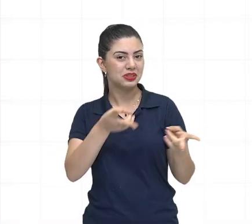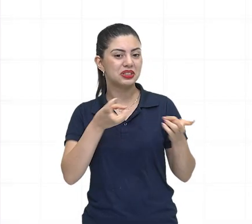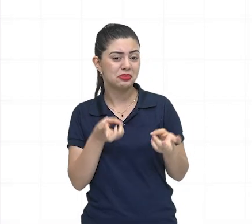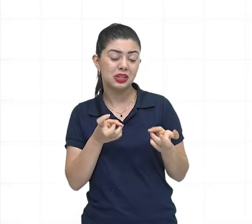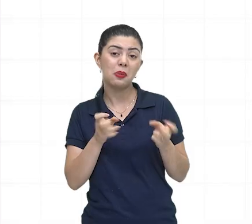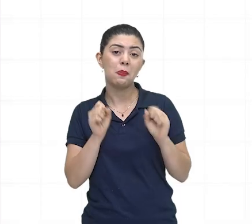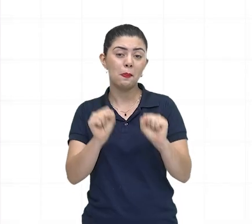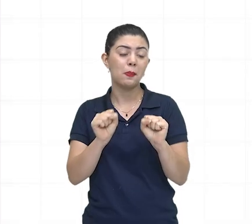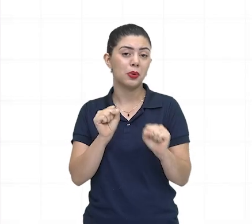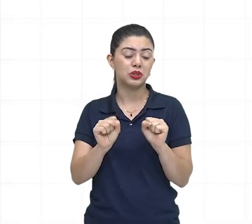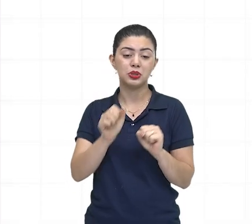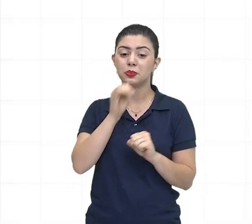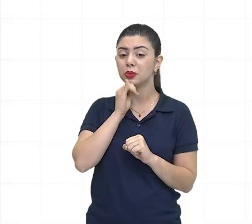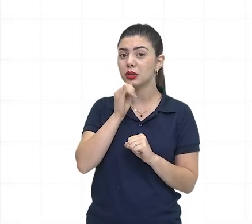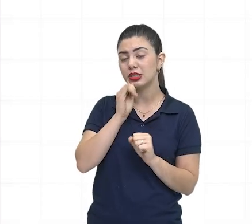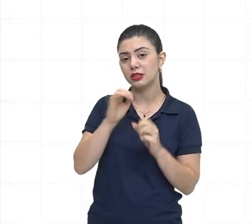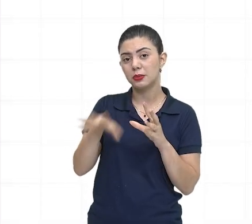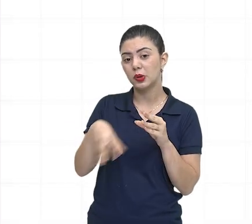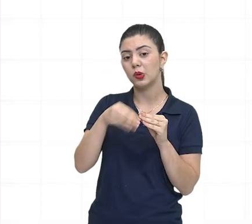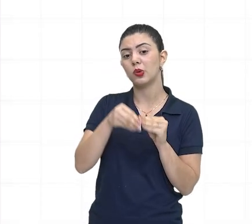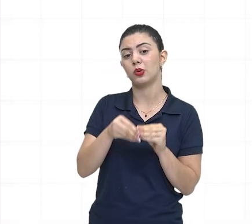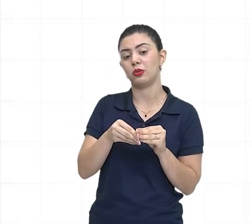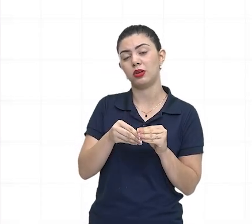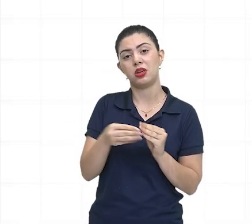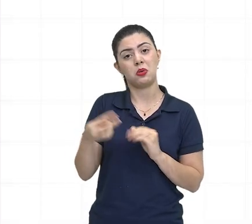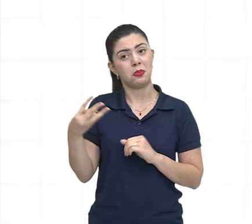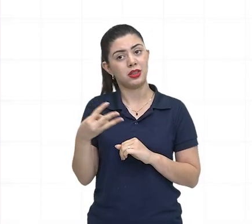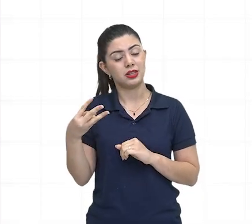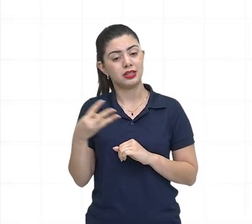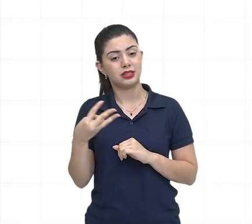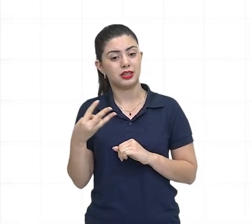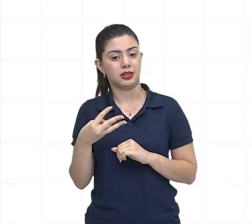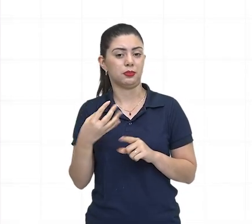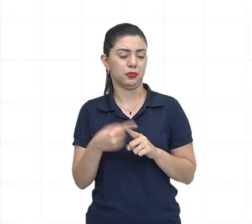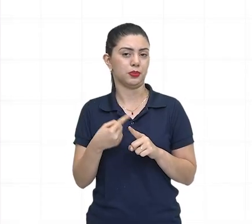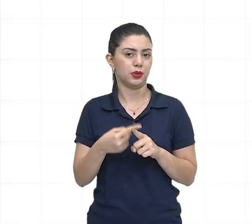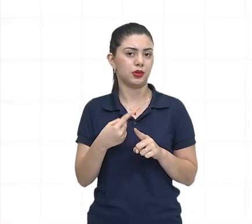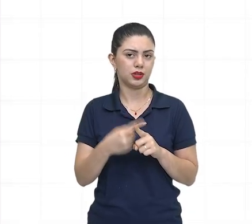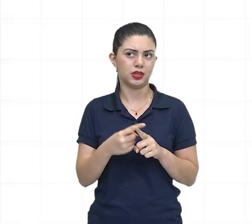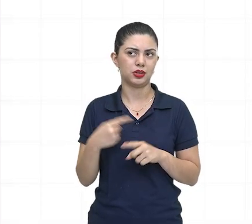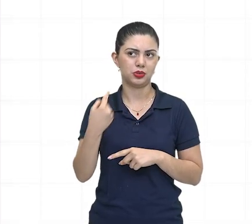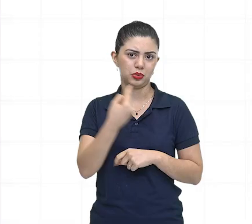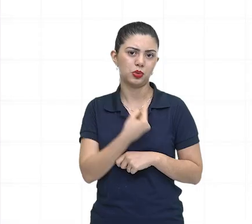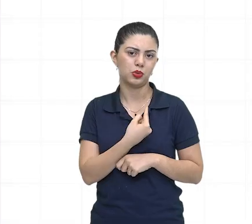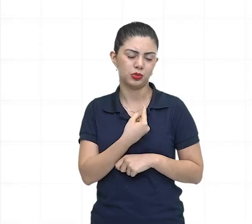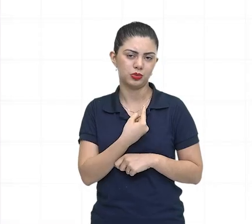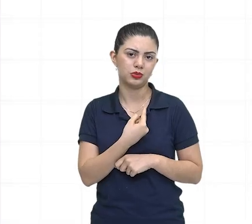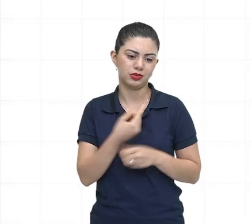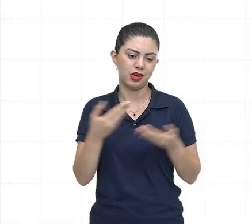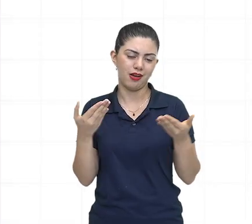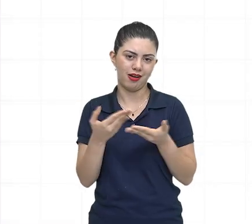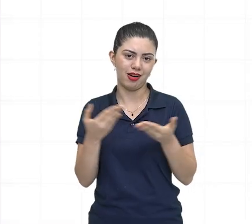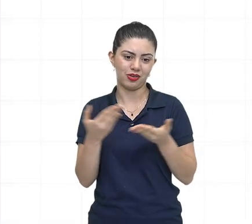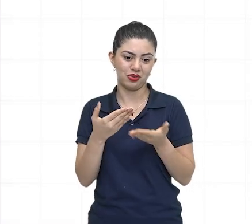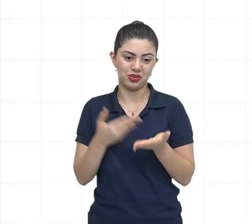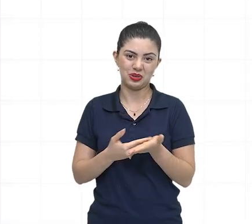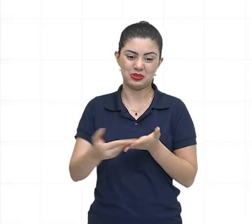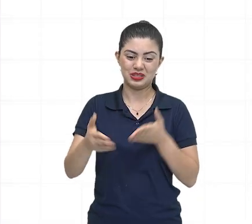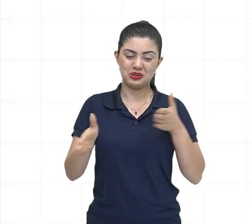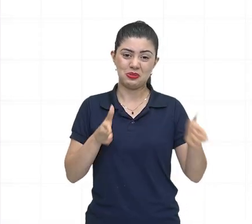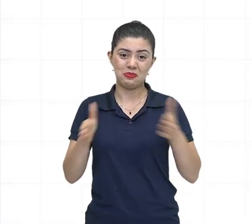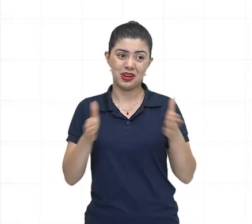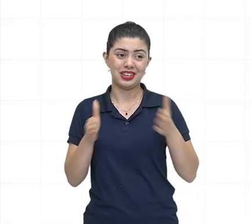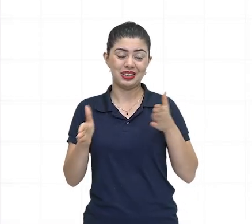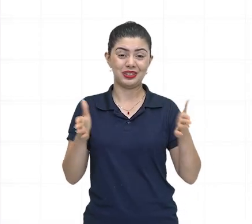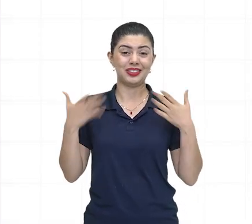poderia inclusive incluir aqui uma terceira, né? Porque como nós estamos entrando no nosso